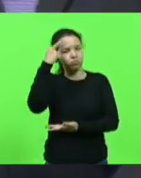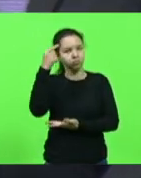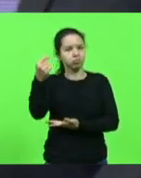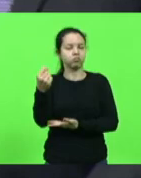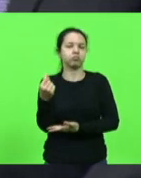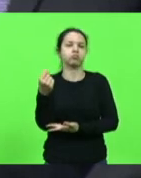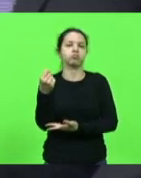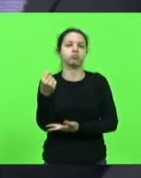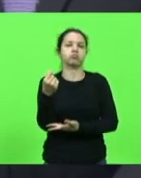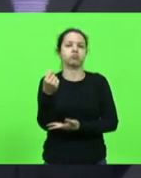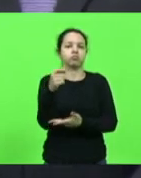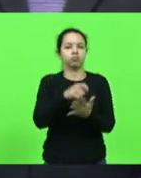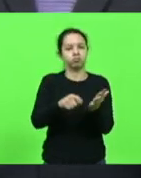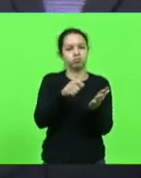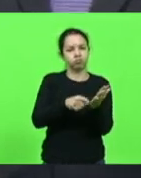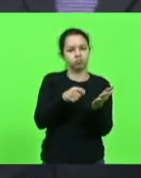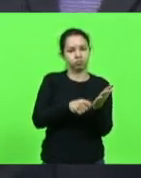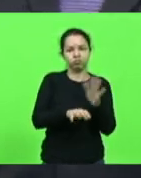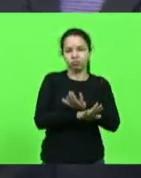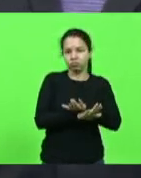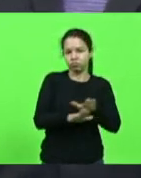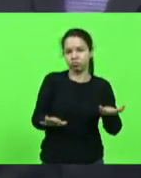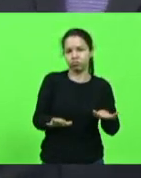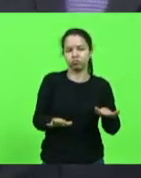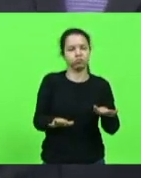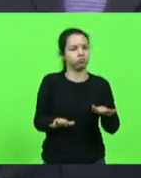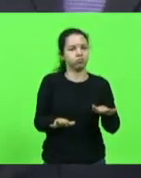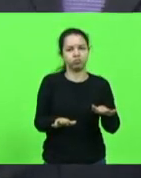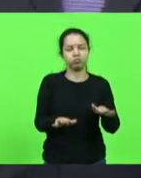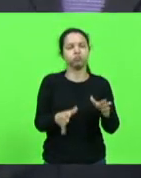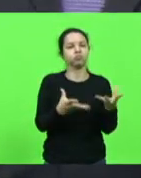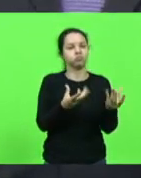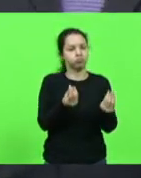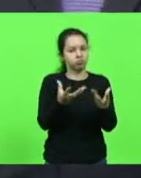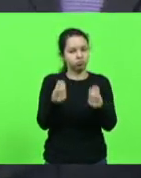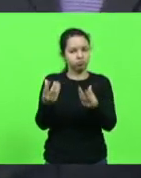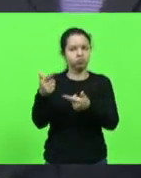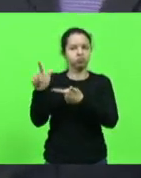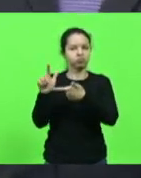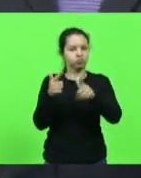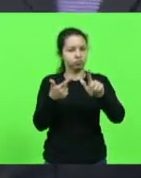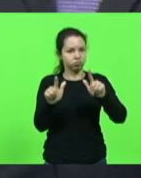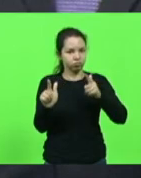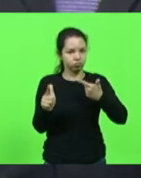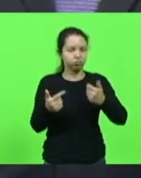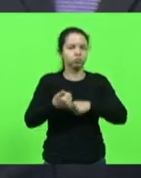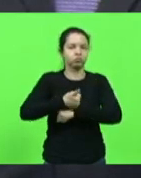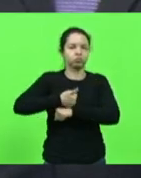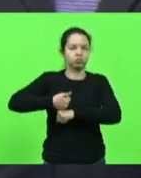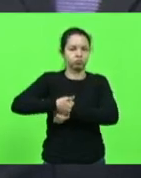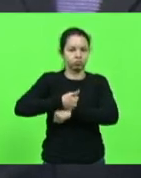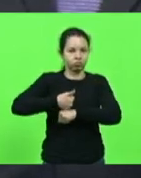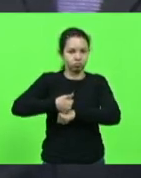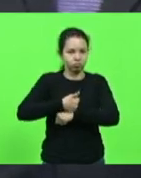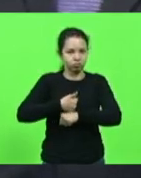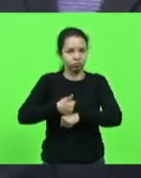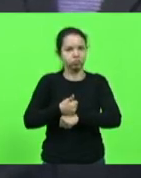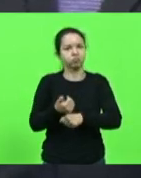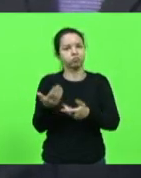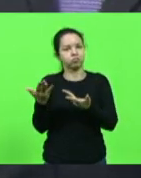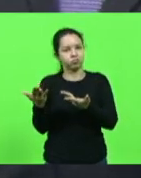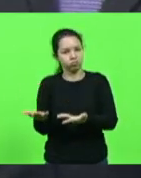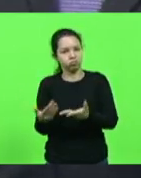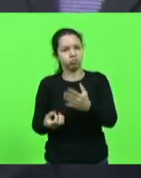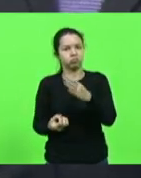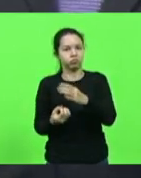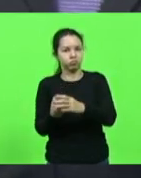exclusivamente escritor. São diversas as atividades ou profissões exercidas pelos patronos,